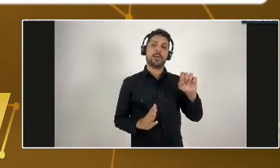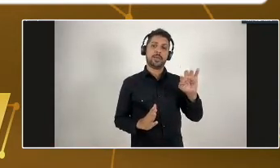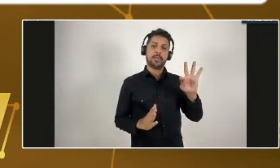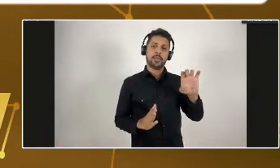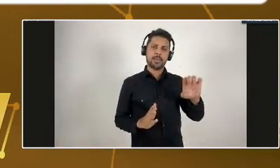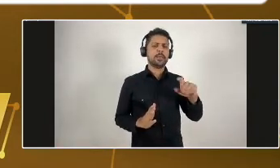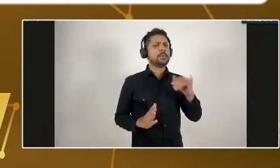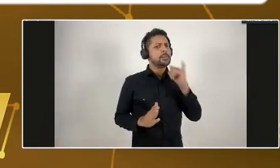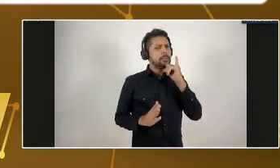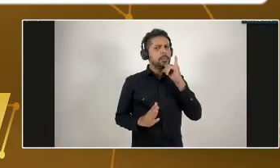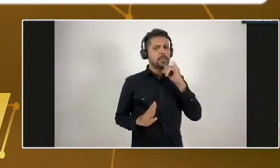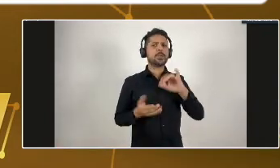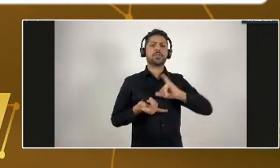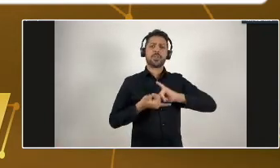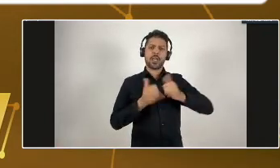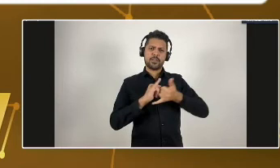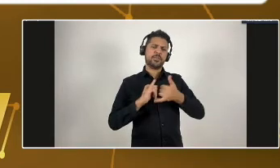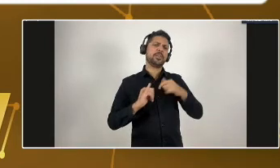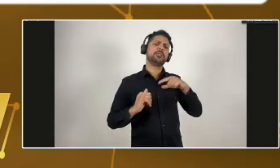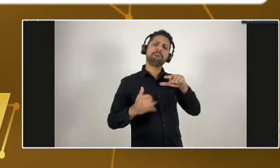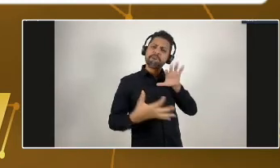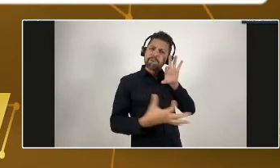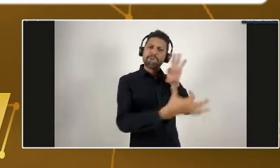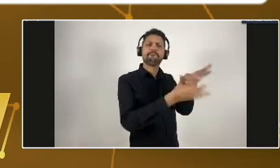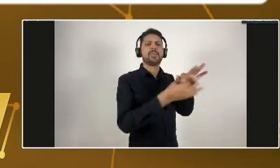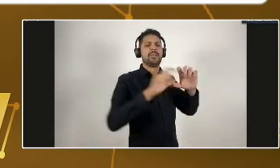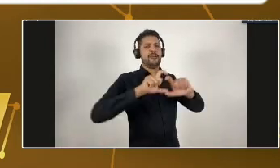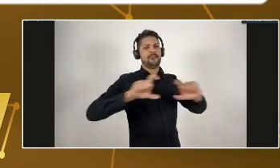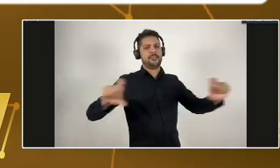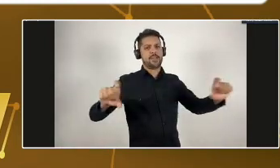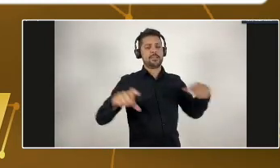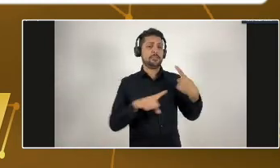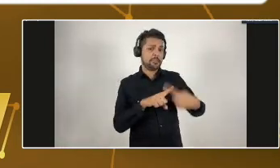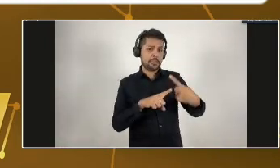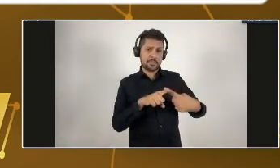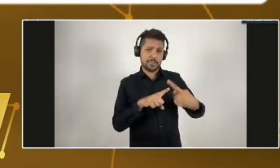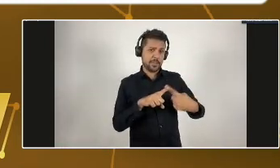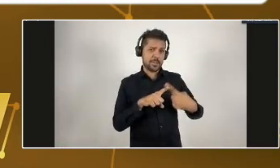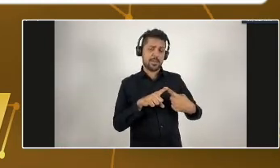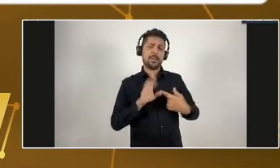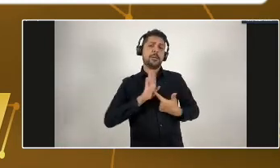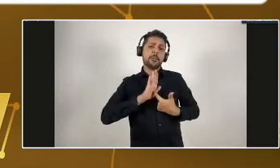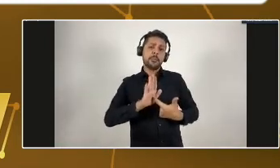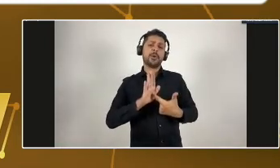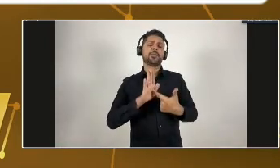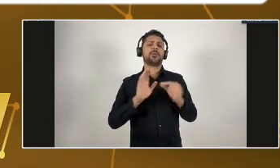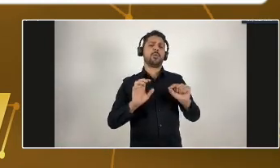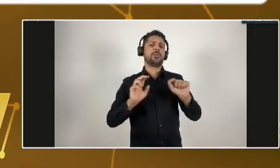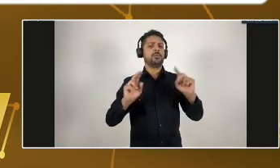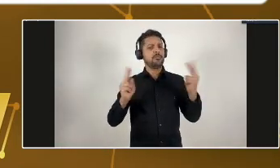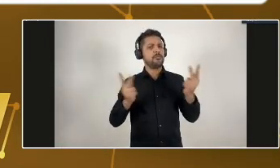para agregar ainda mais valor e contribuir com esse processo também.